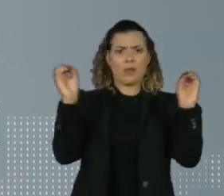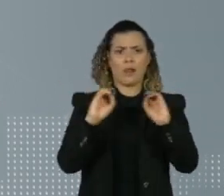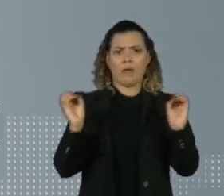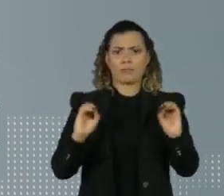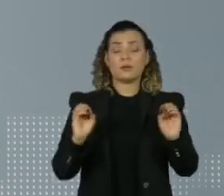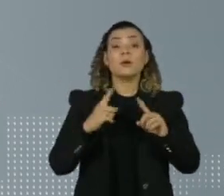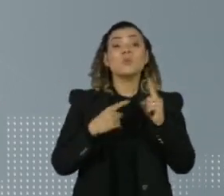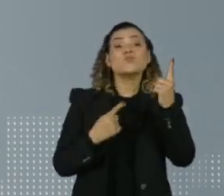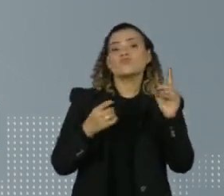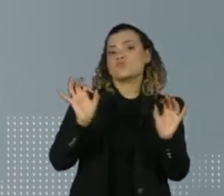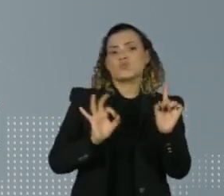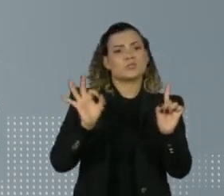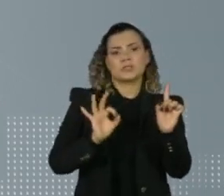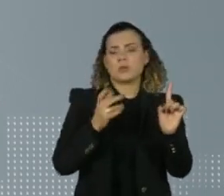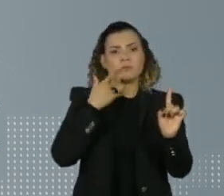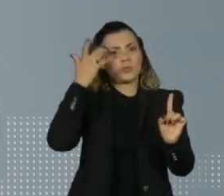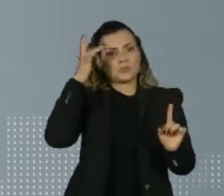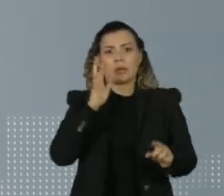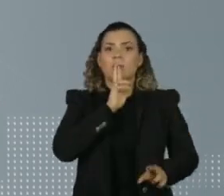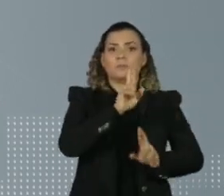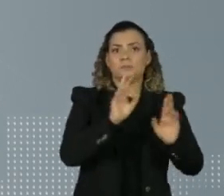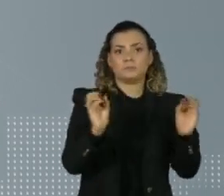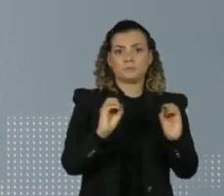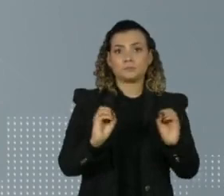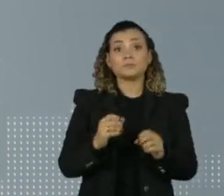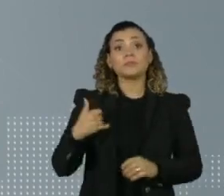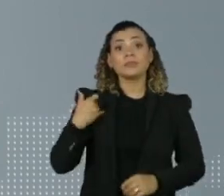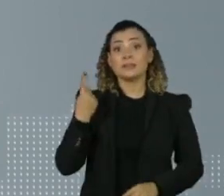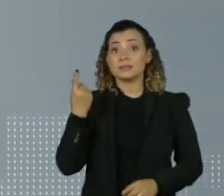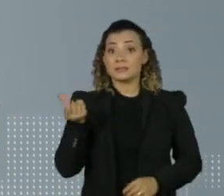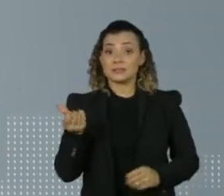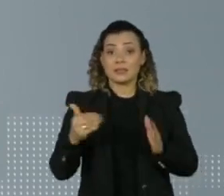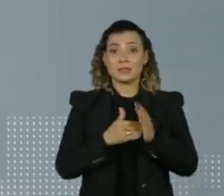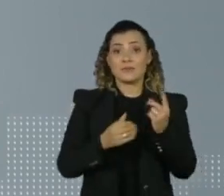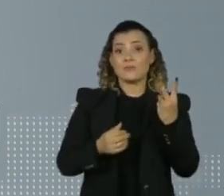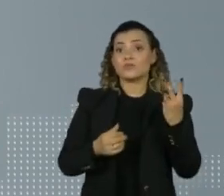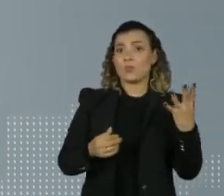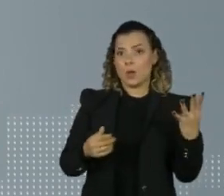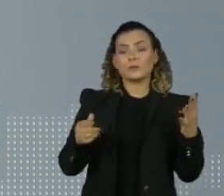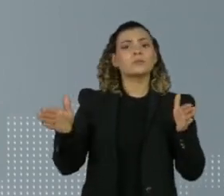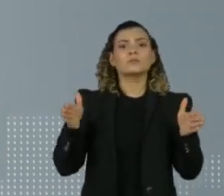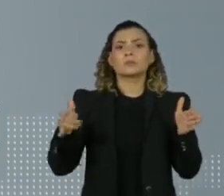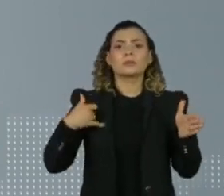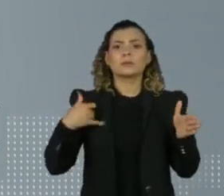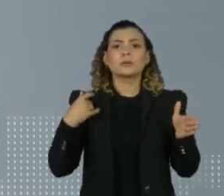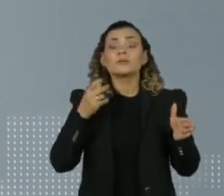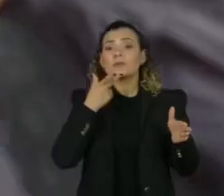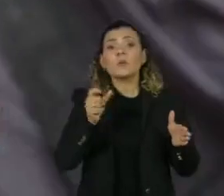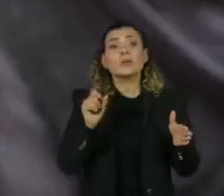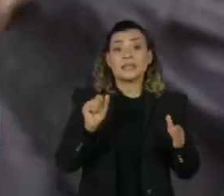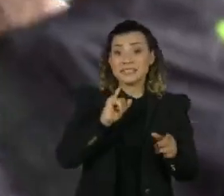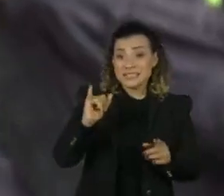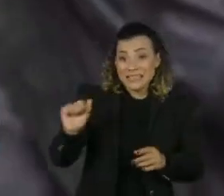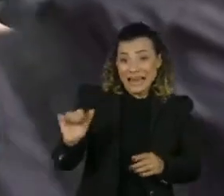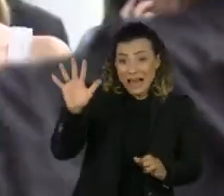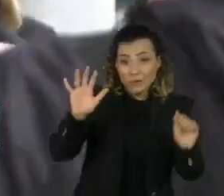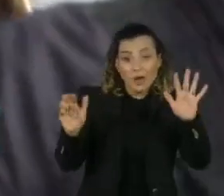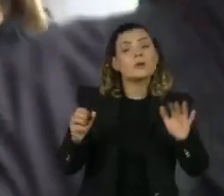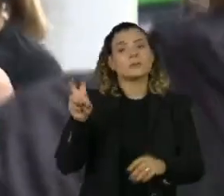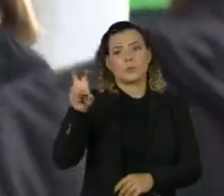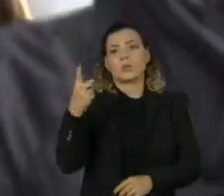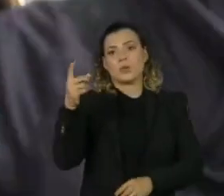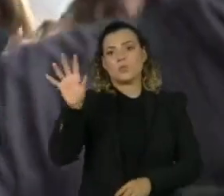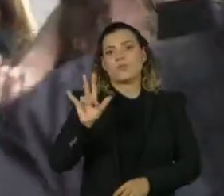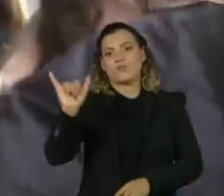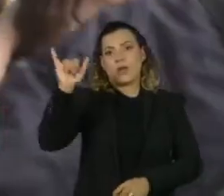entre os jovens de 16 a 24 anos mais da metade avalia mudar o voto dependendo da evolução dos preços esses